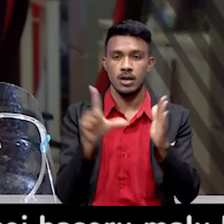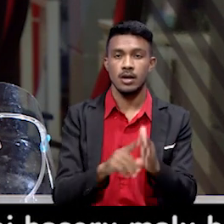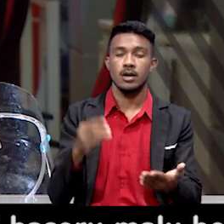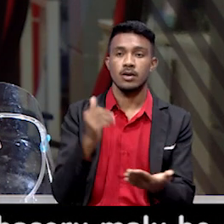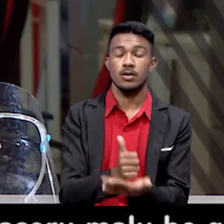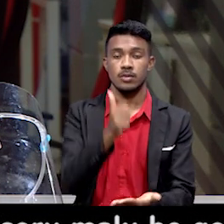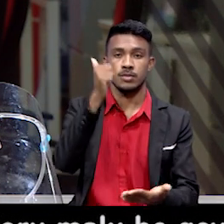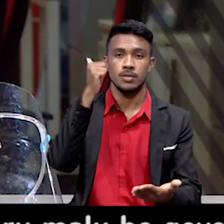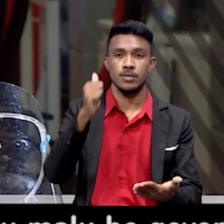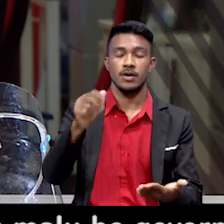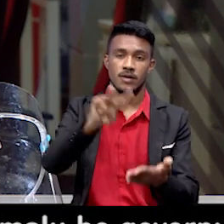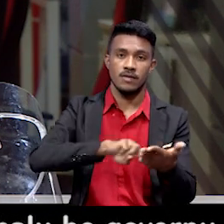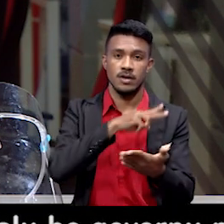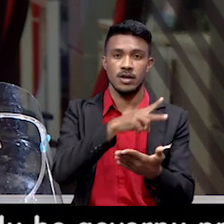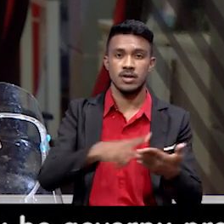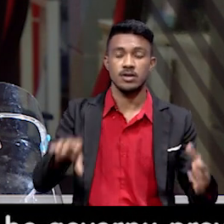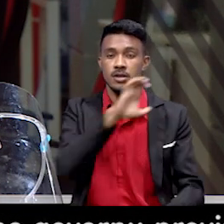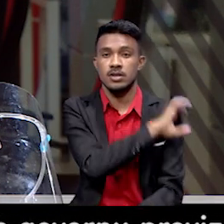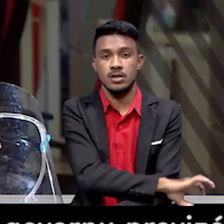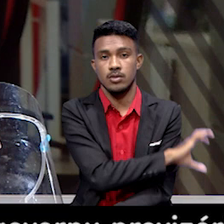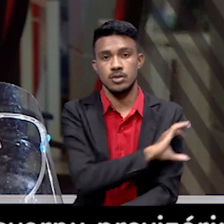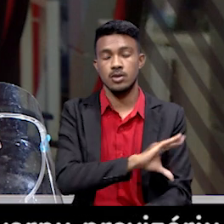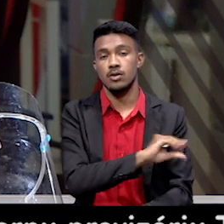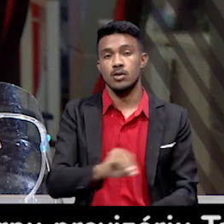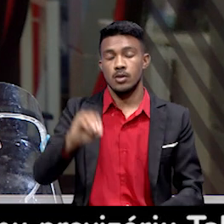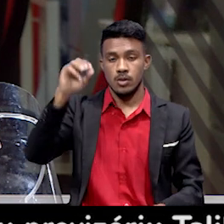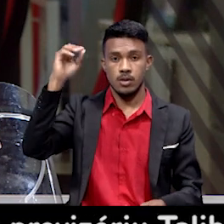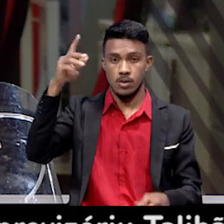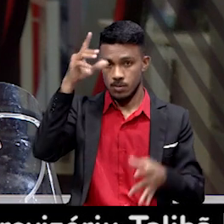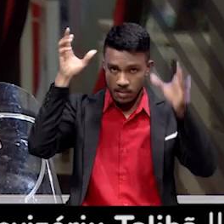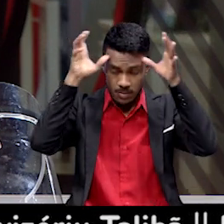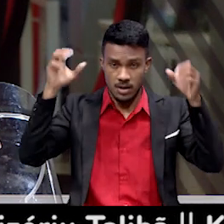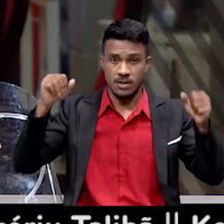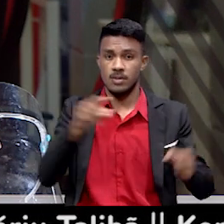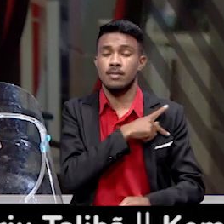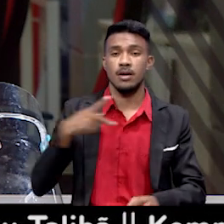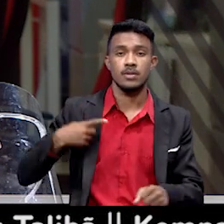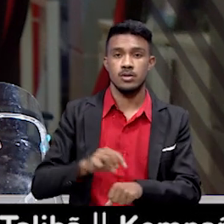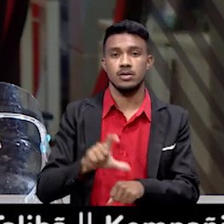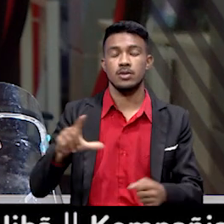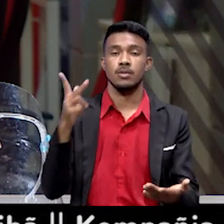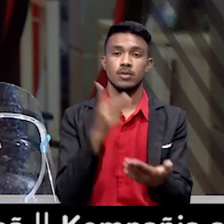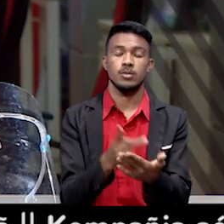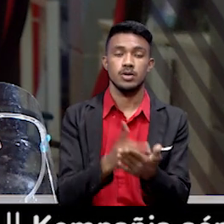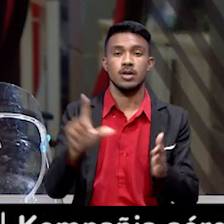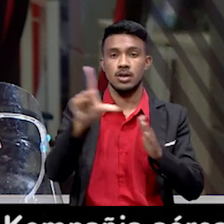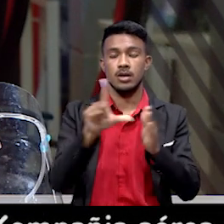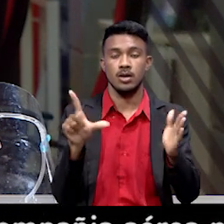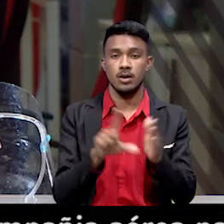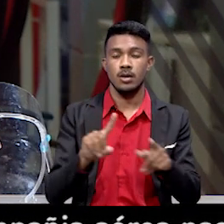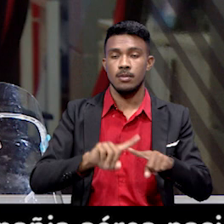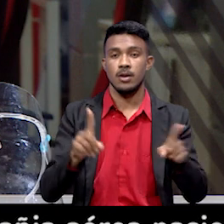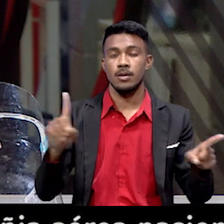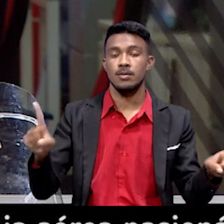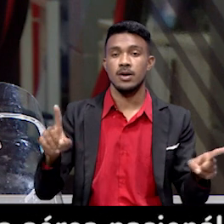pensão vitalícia ba regime segurança social ba Parlamento Nacional atu halu diskusão ba proposta lei ne. Mai be tu agora proposta lei